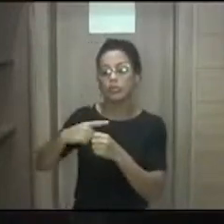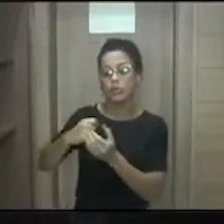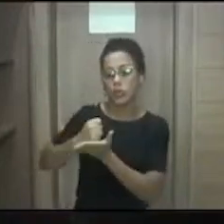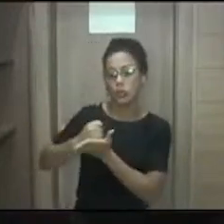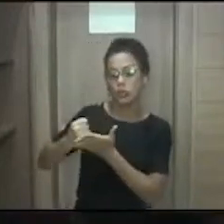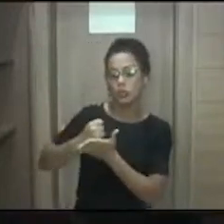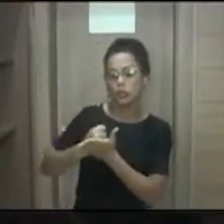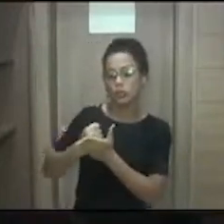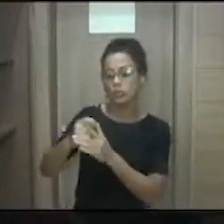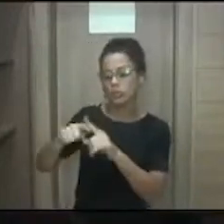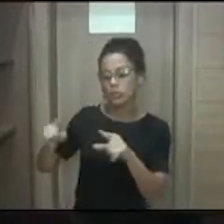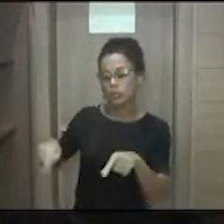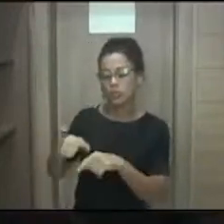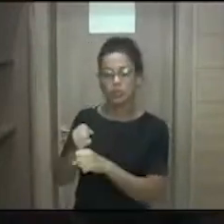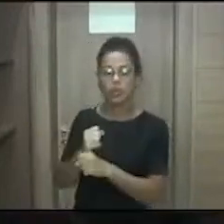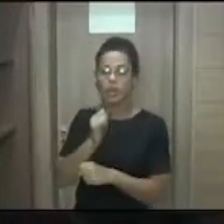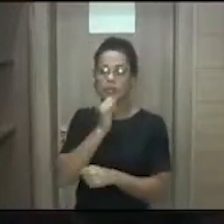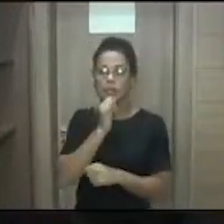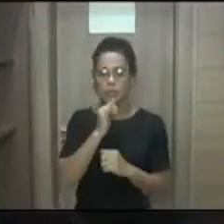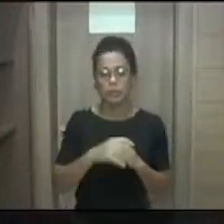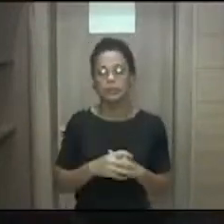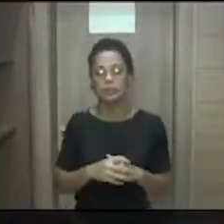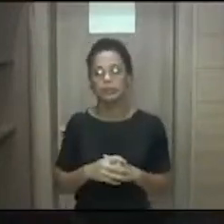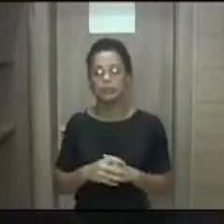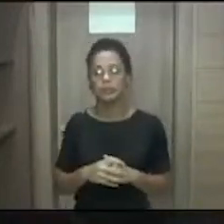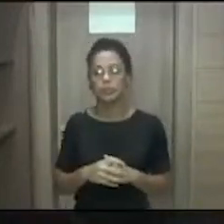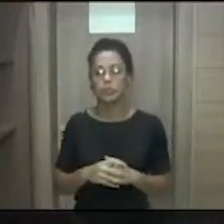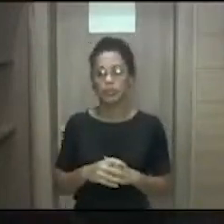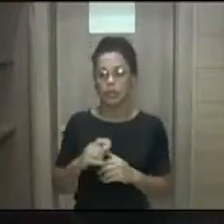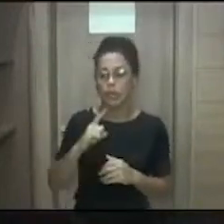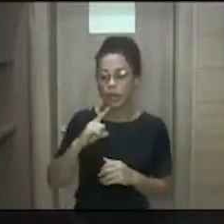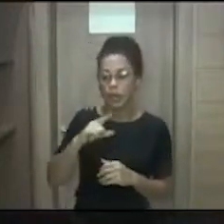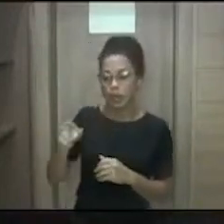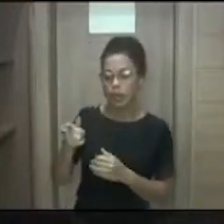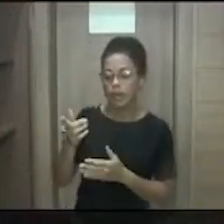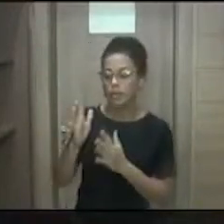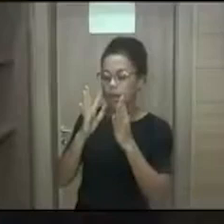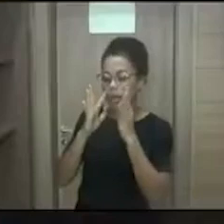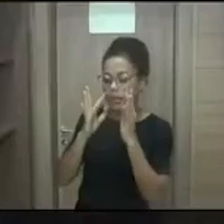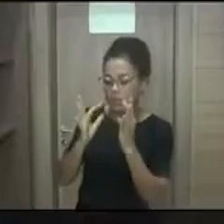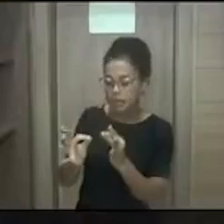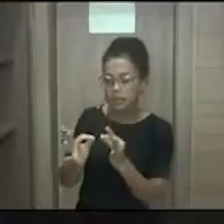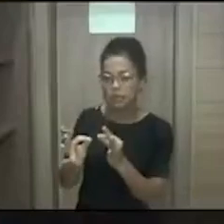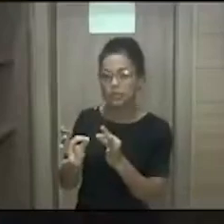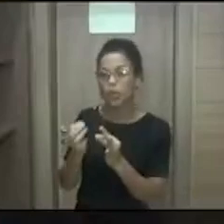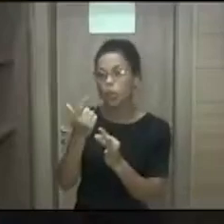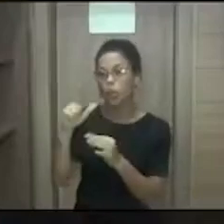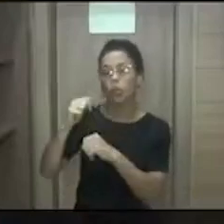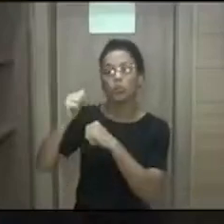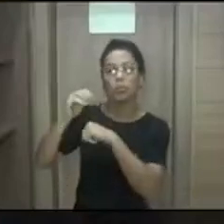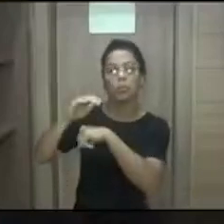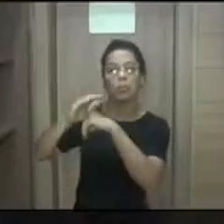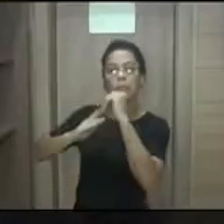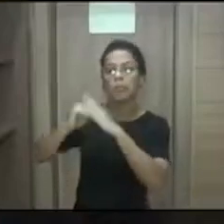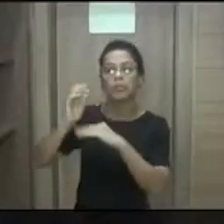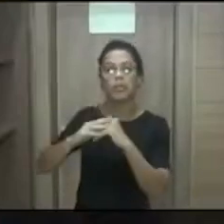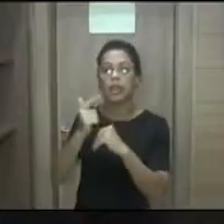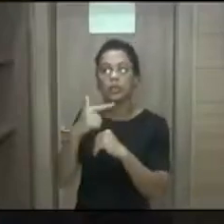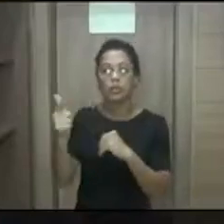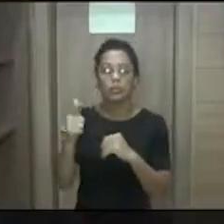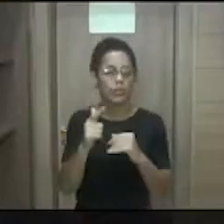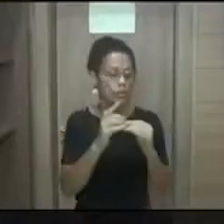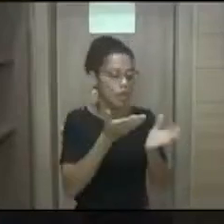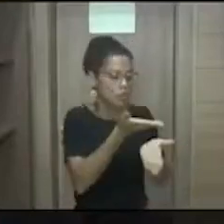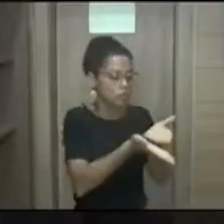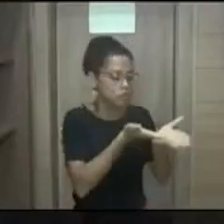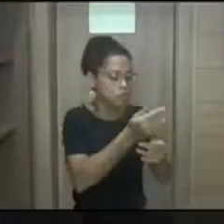laboratório. É como se fosse o seguinte, o próprio lobo vai cuidar das ovelhas, né? Como eu posso fiscalizar